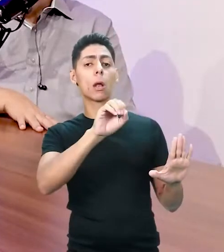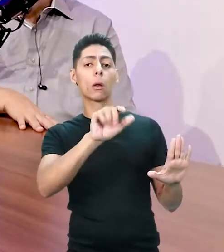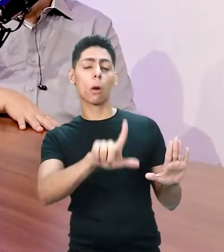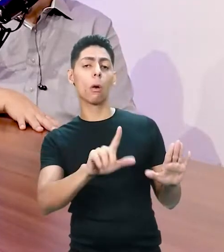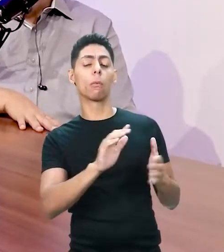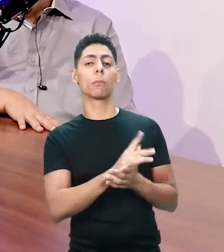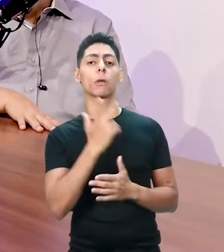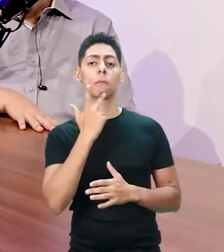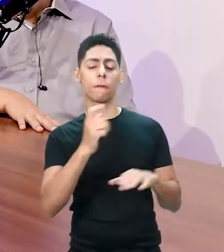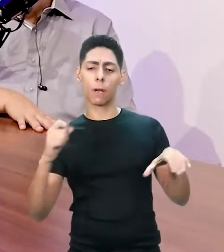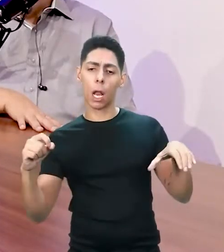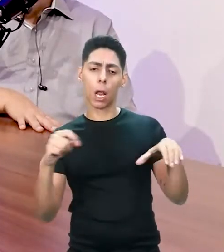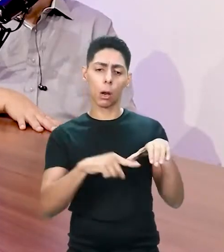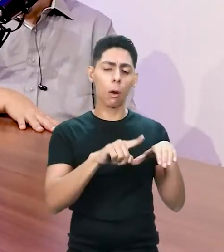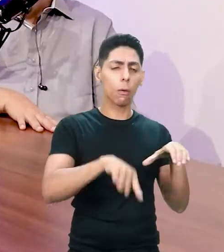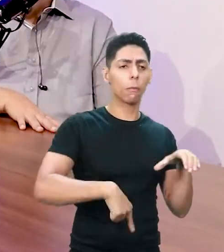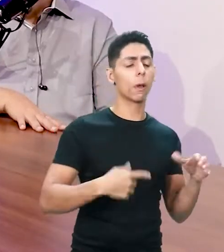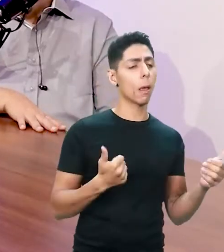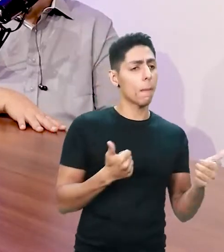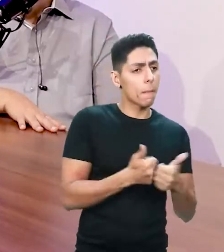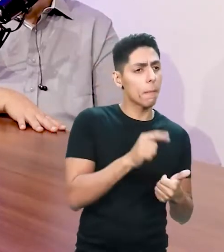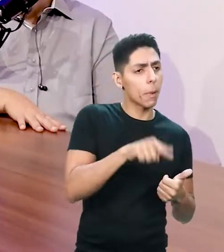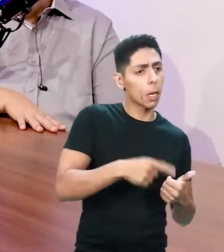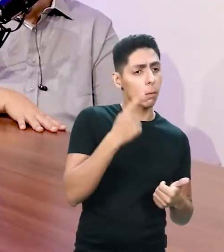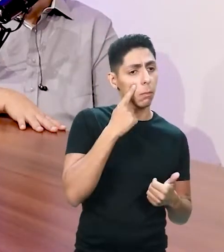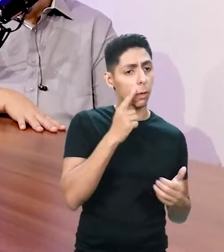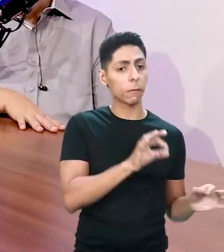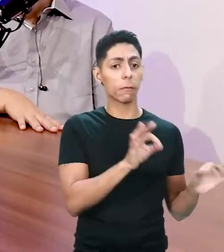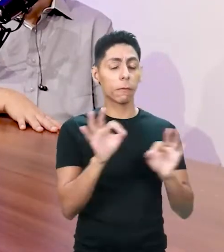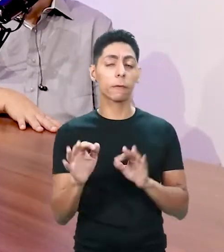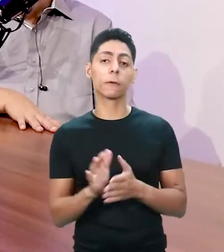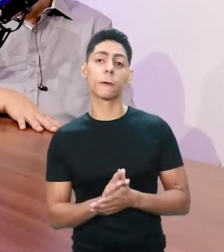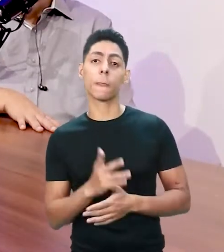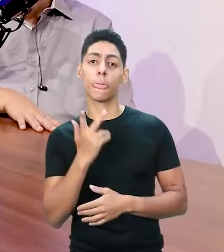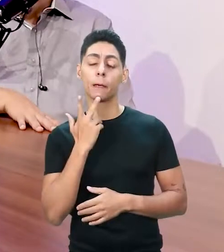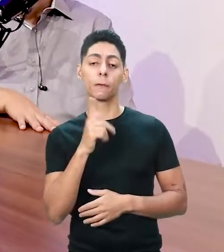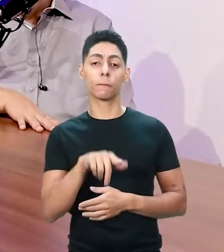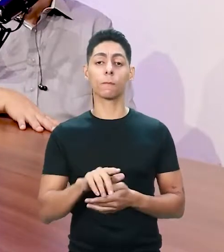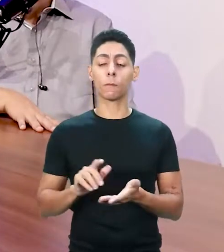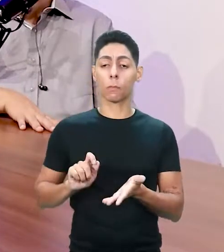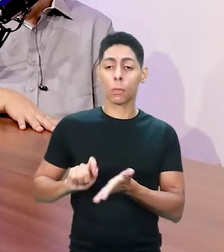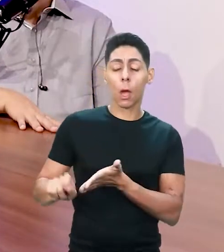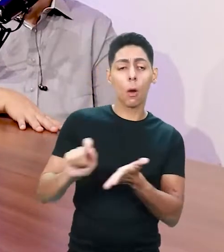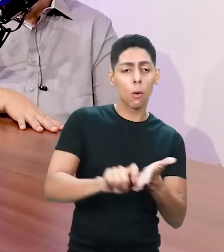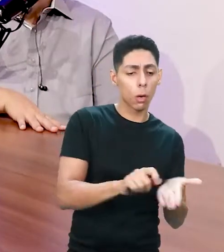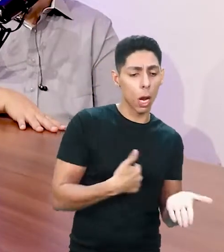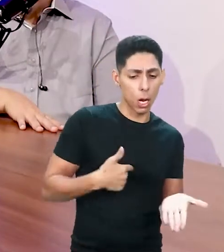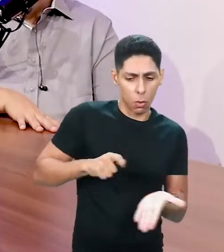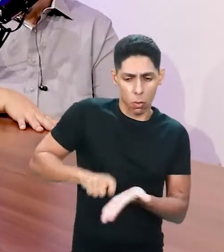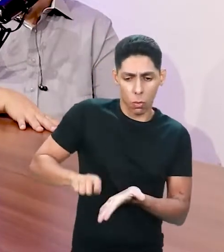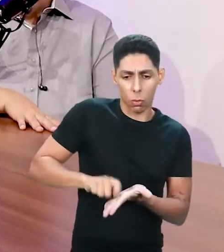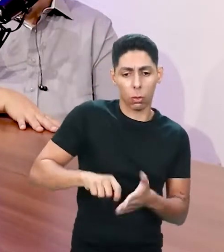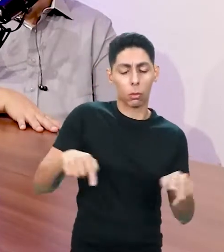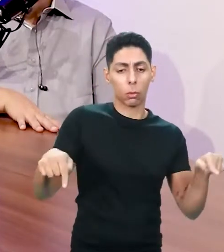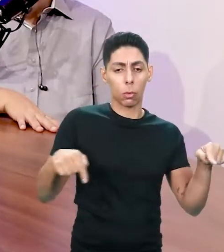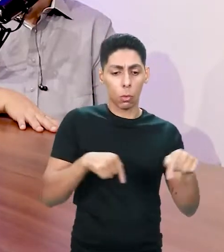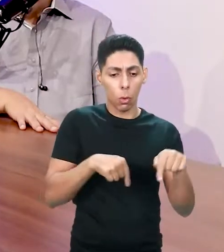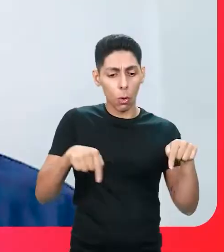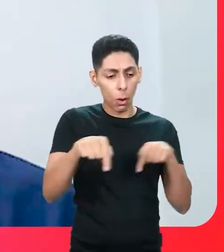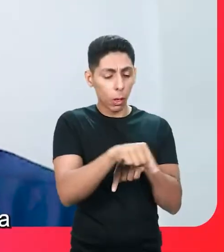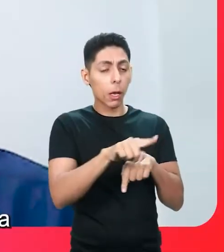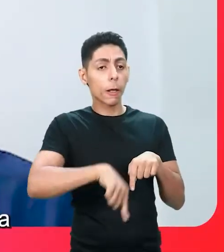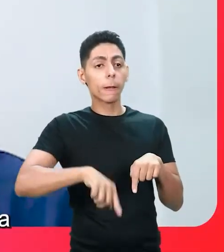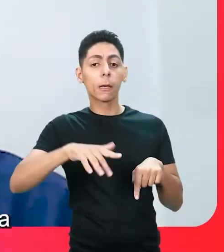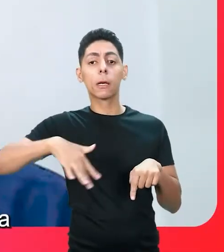correu, chutou pela linha de fundo, Marco Aurélio. Ele dizia, pois é, Dulcei. Ele pegou com a perna esquerda. Ali naquela posição, no lado direito da grande